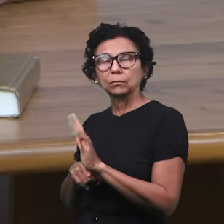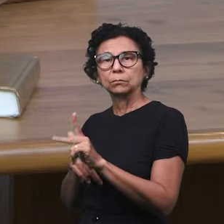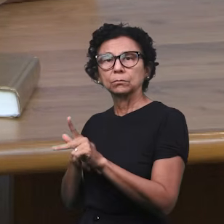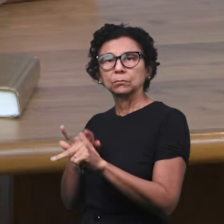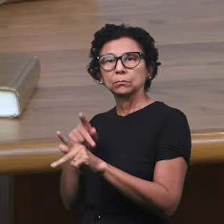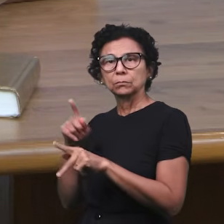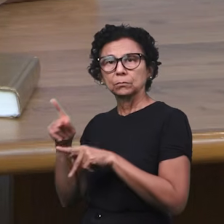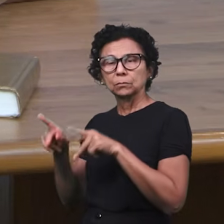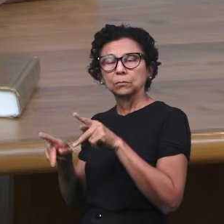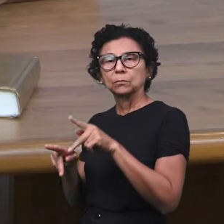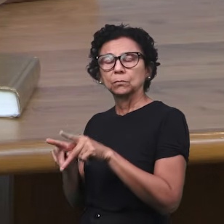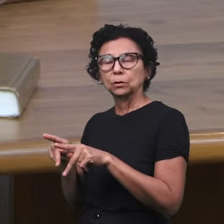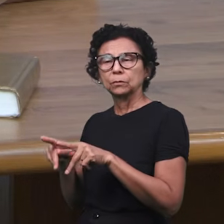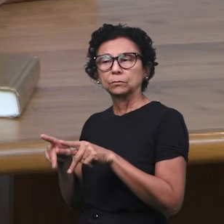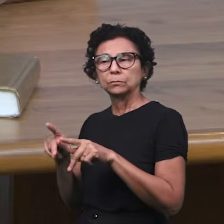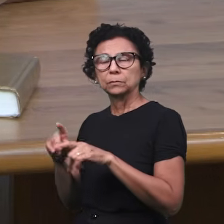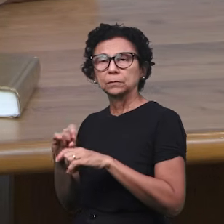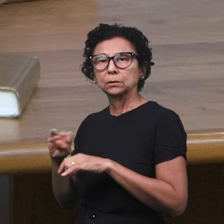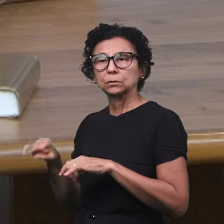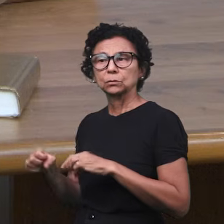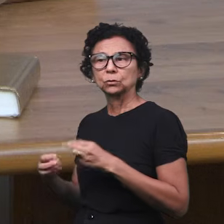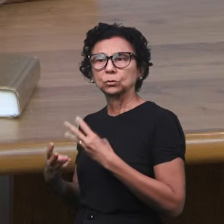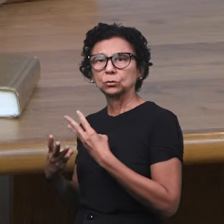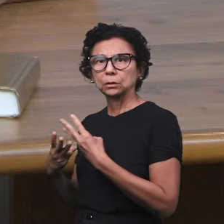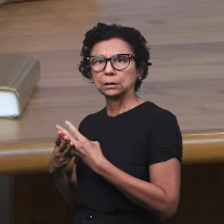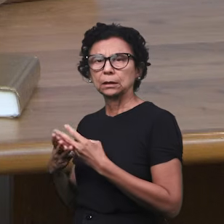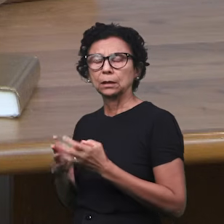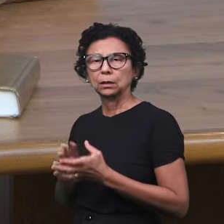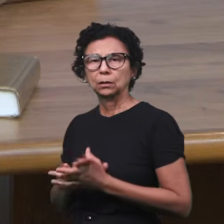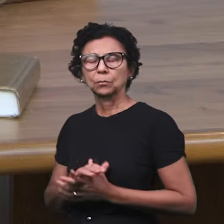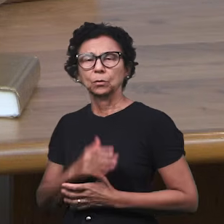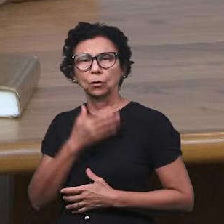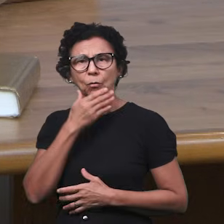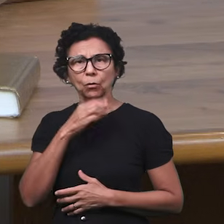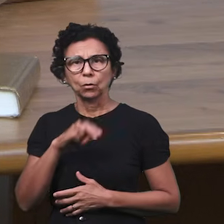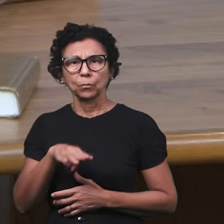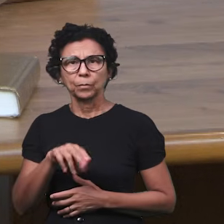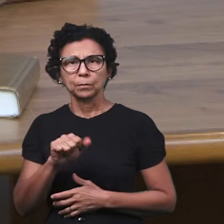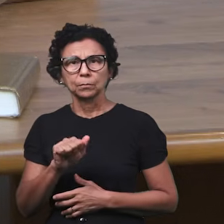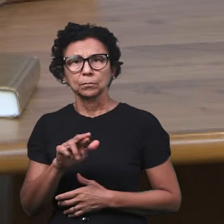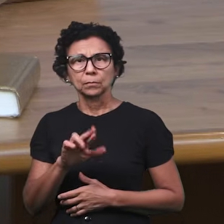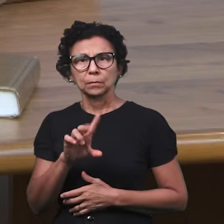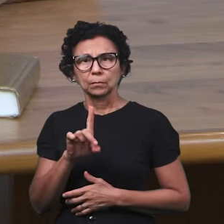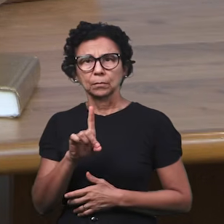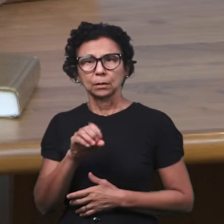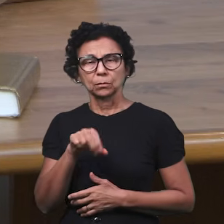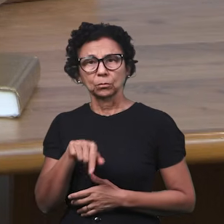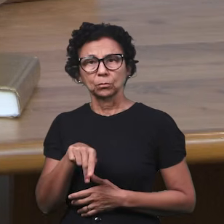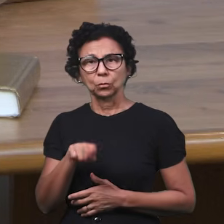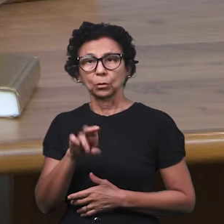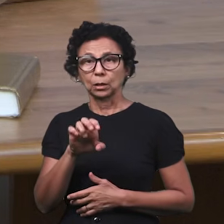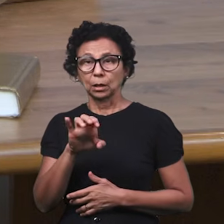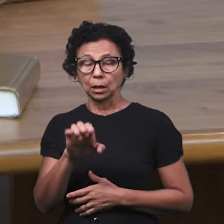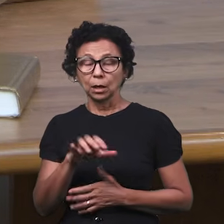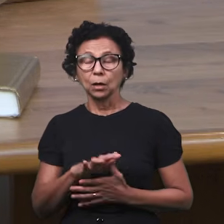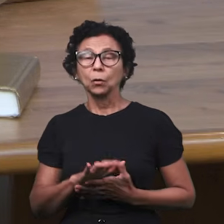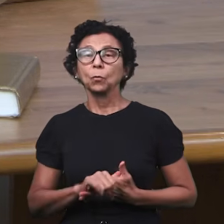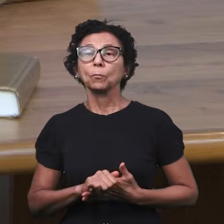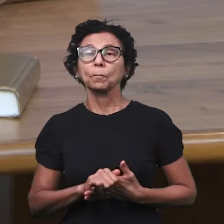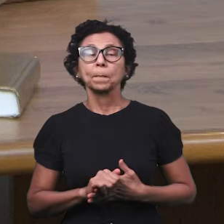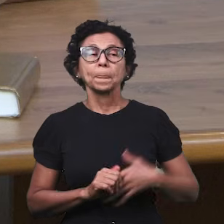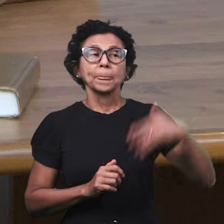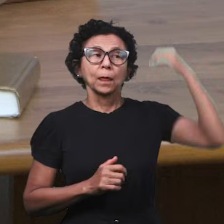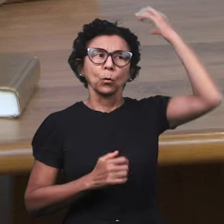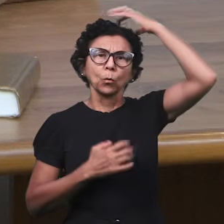Mardoqueu. Porque Mardoqueu era grande na casa do rei, e a sua fama saía por todas